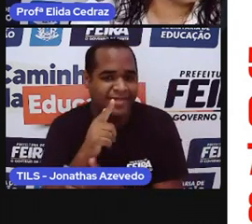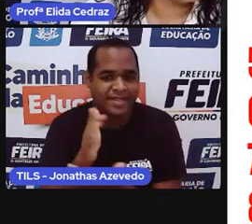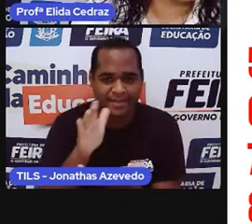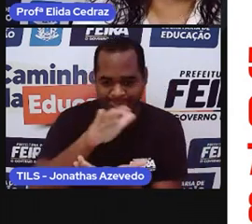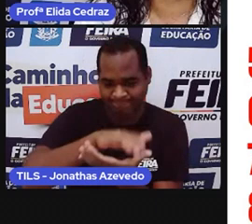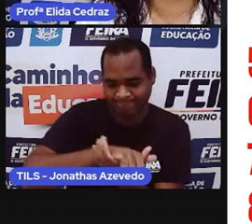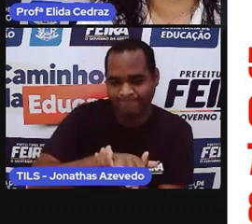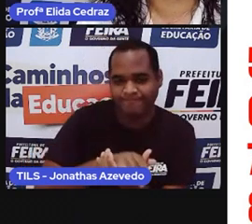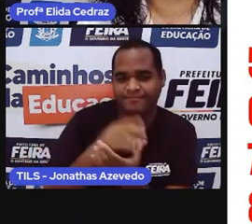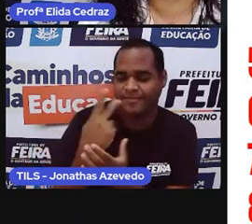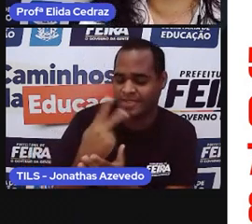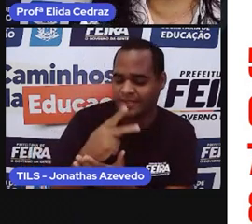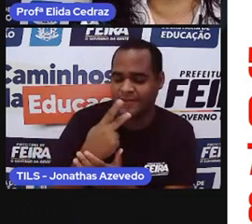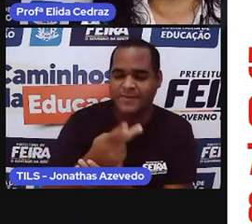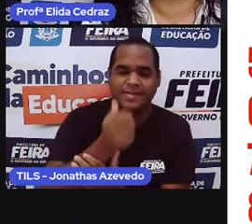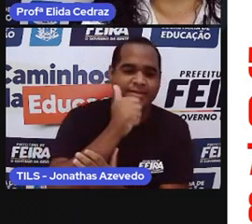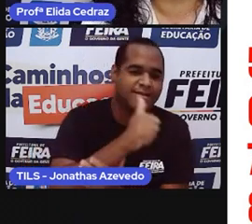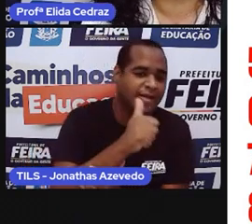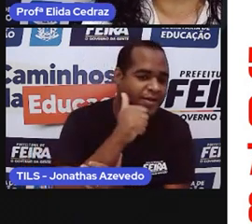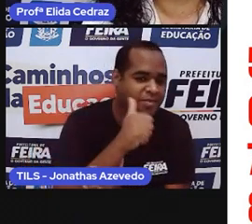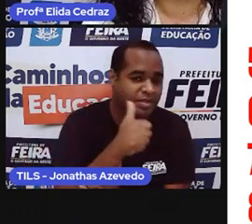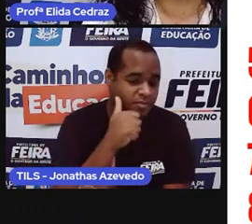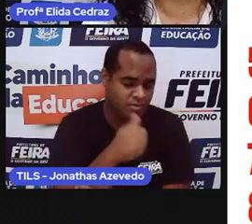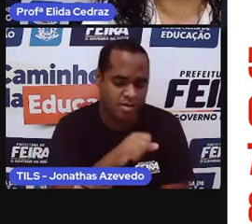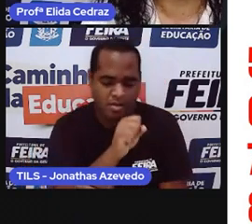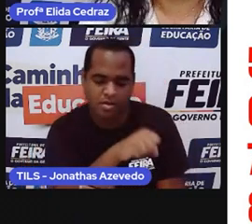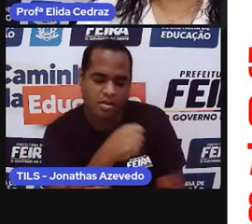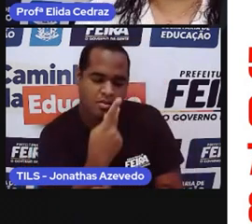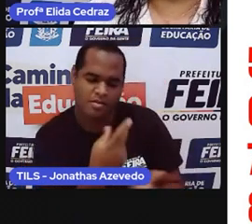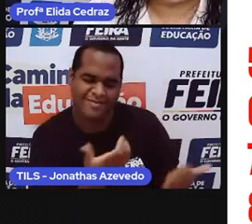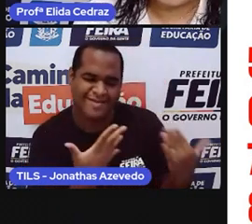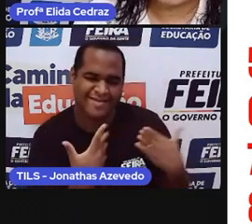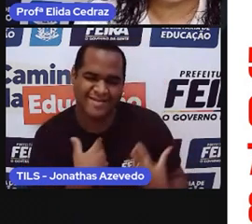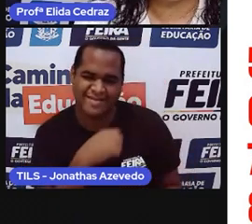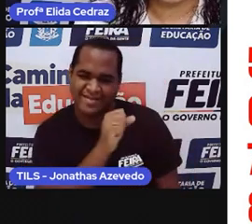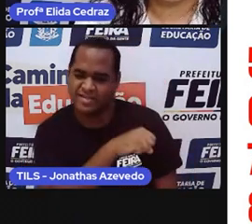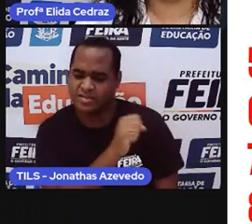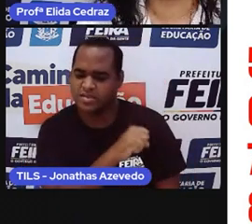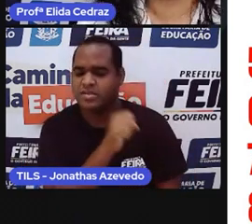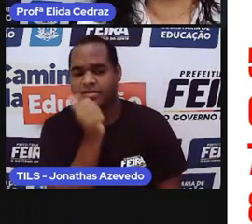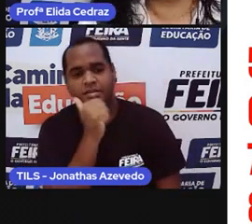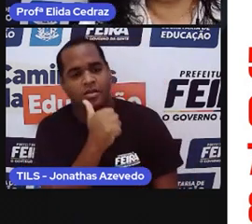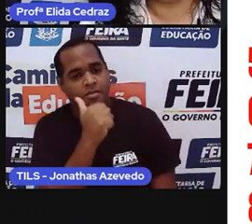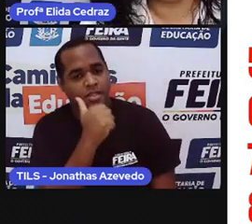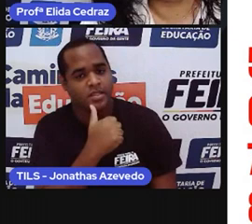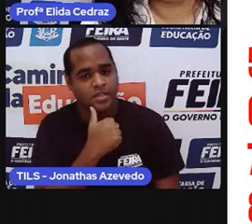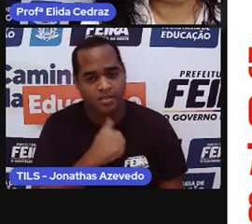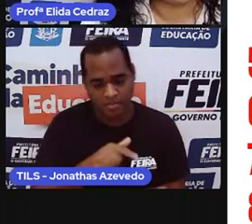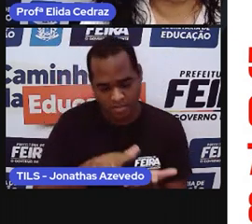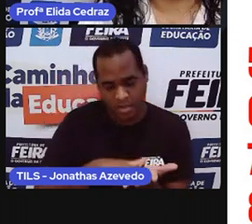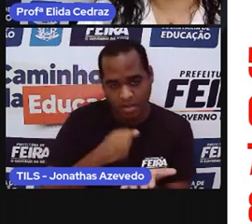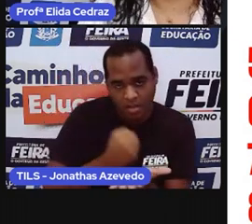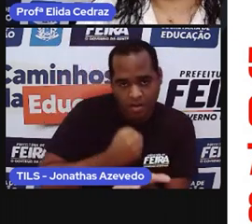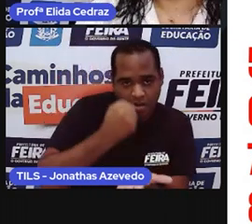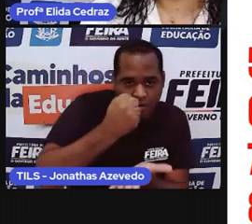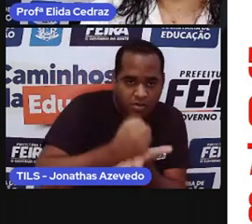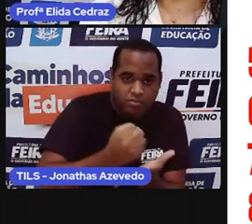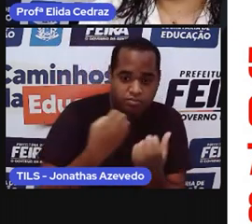ó menina, para casar com você, ó menina. Se ele disser que sim, ó